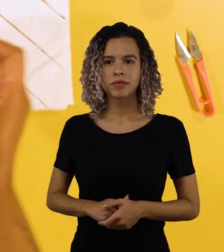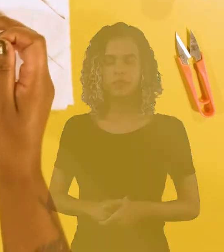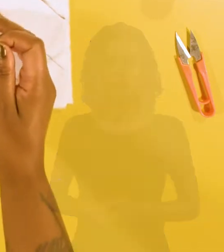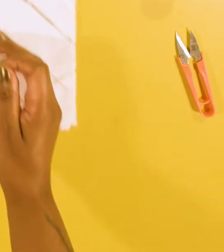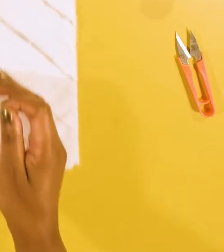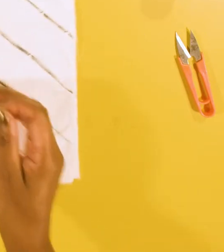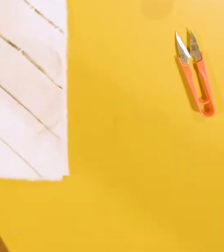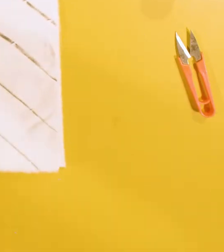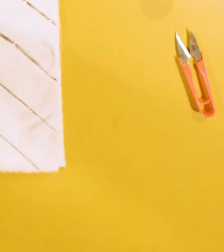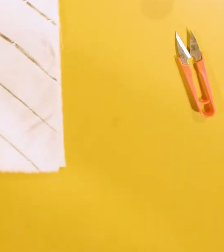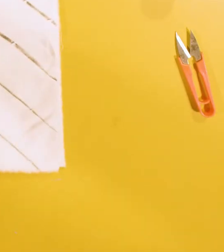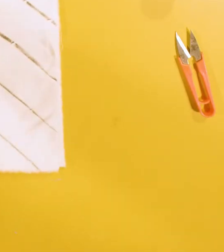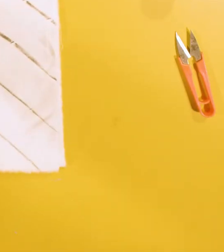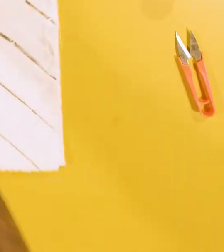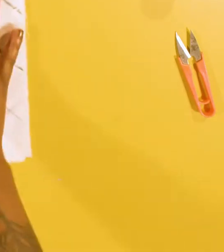do tecido.